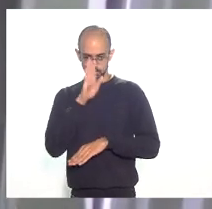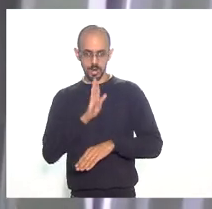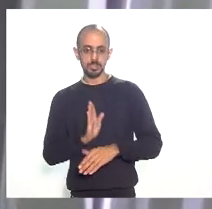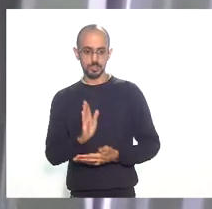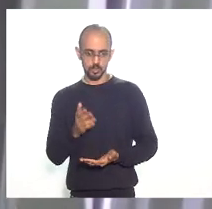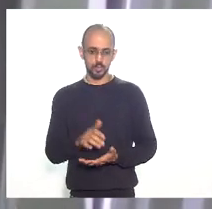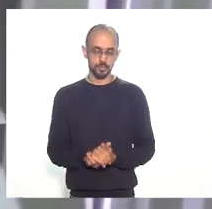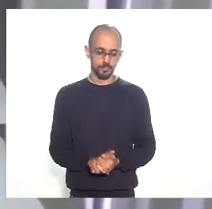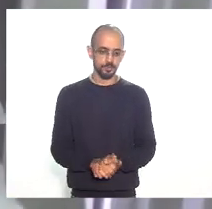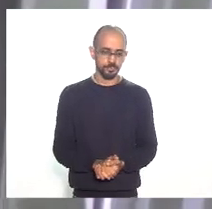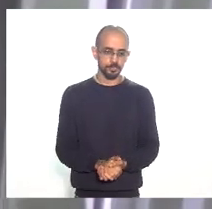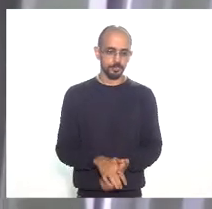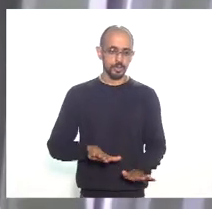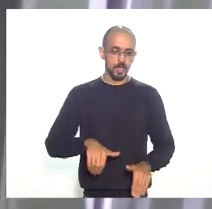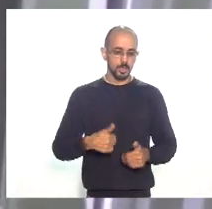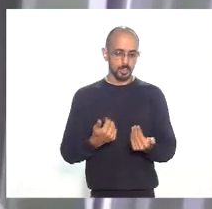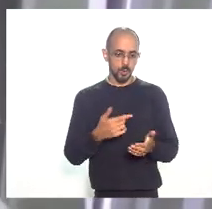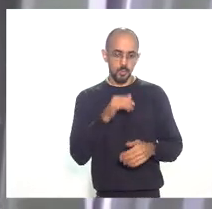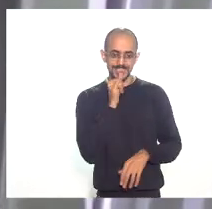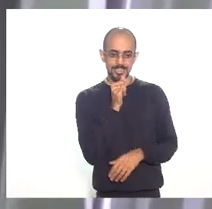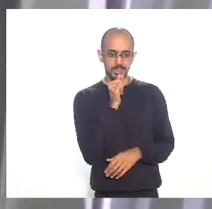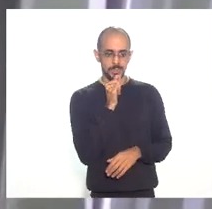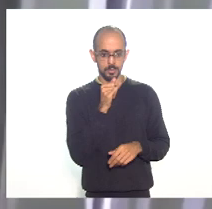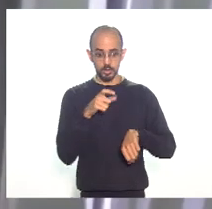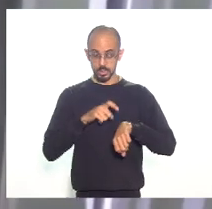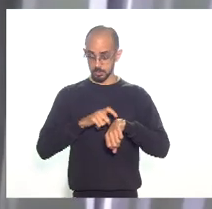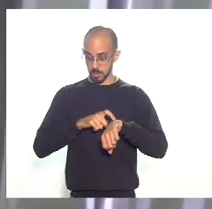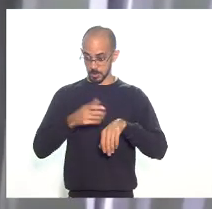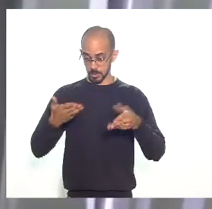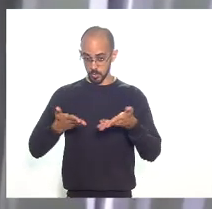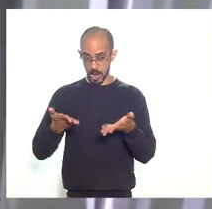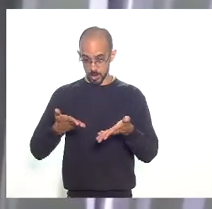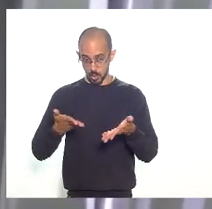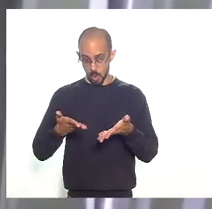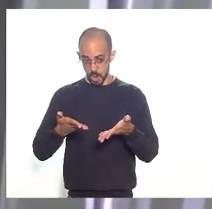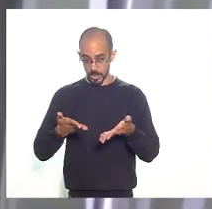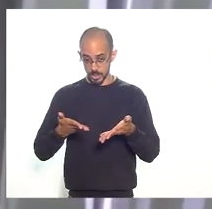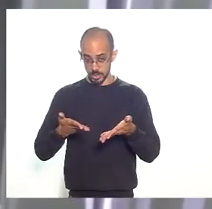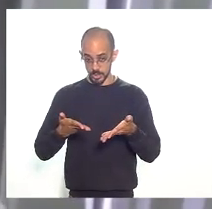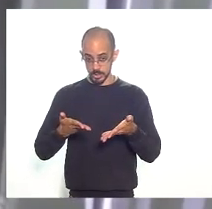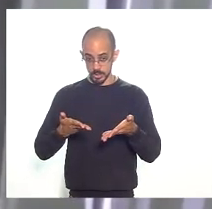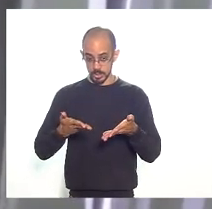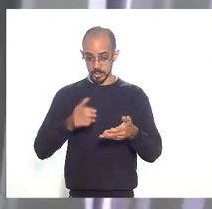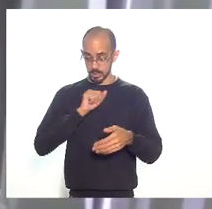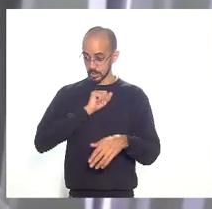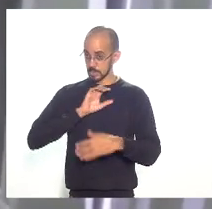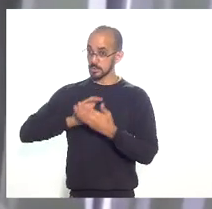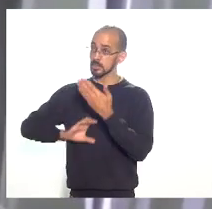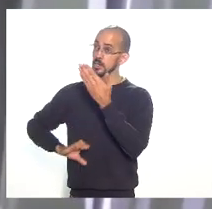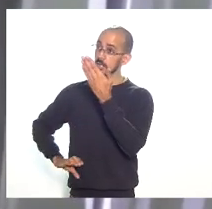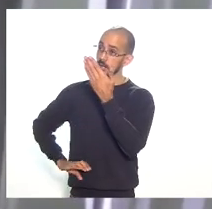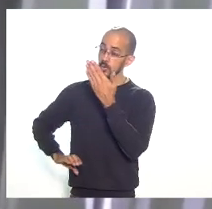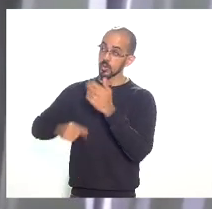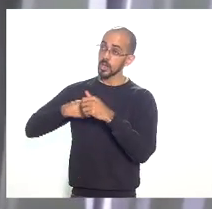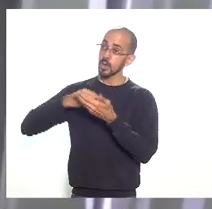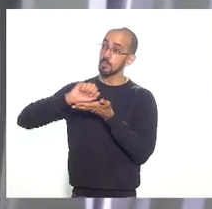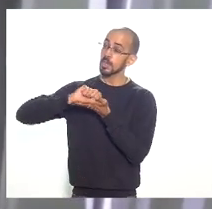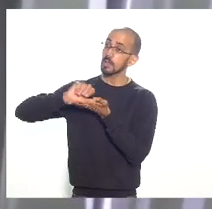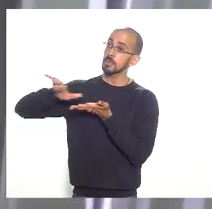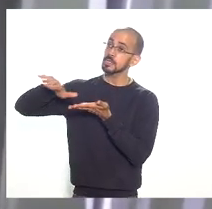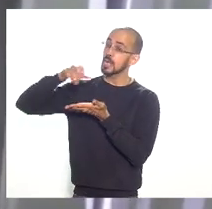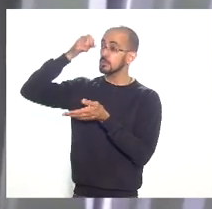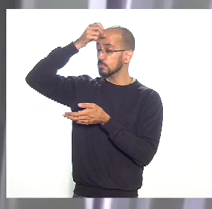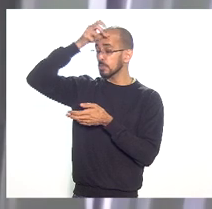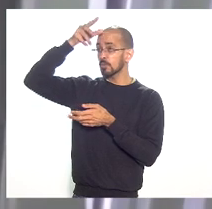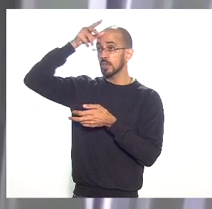nos aspectos concretos, dar apenas um exemplo. Neste momento em que debatemos, deputado André Siliano, eu até mandei a mensagem para o prefeito de Campos e conversei